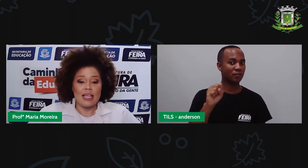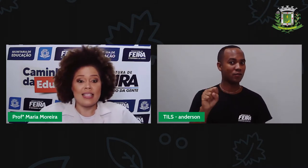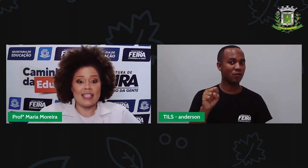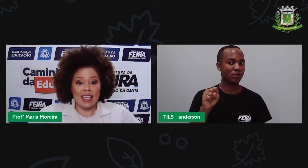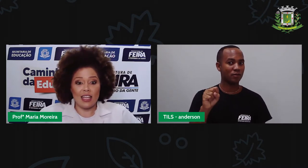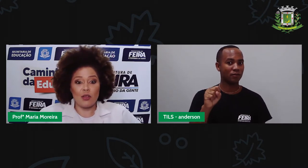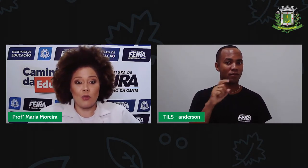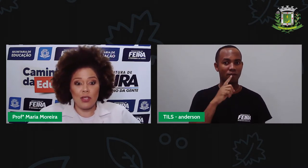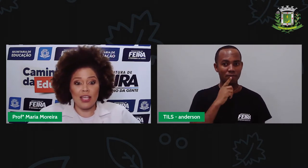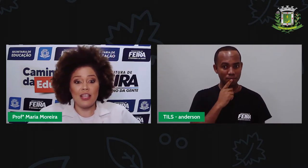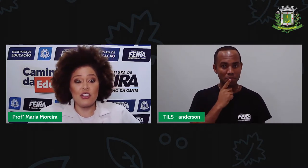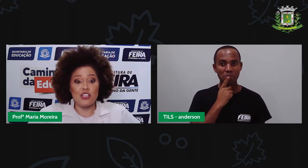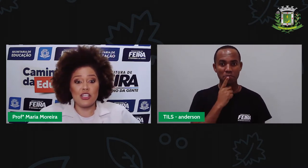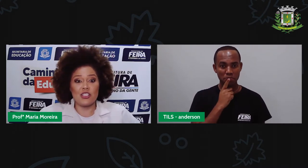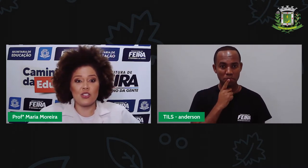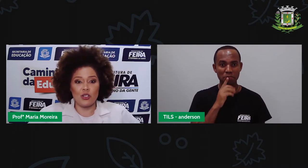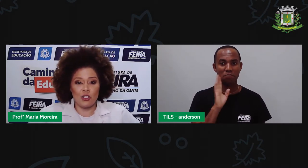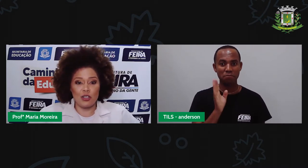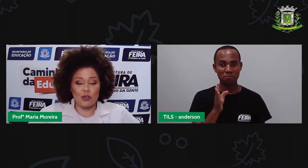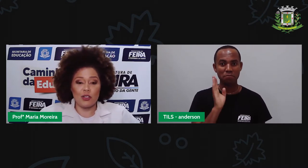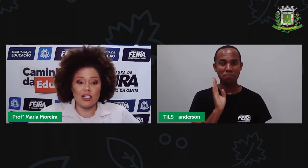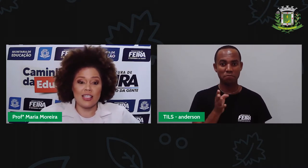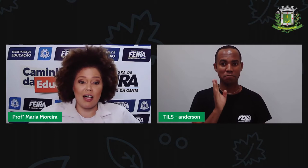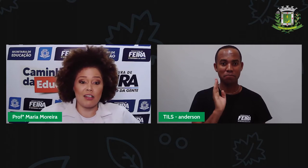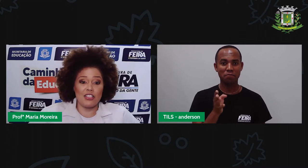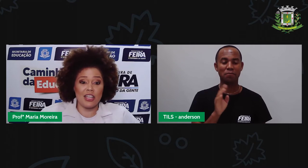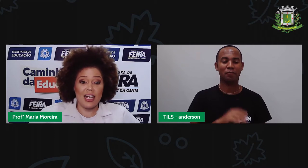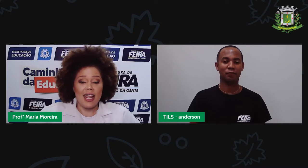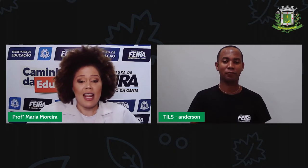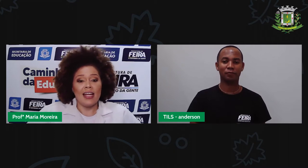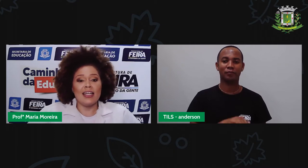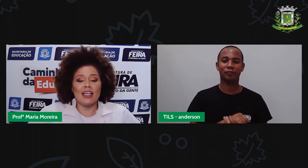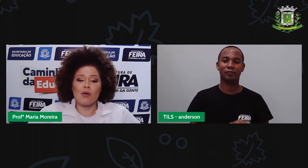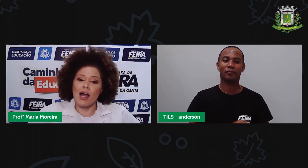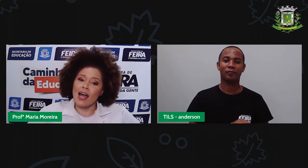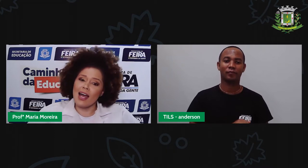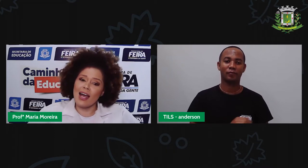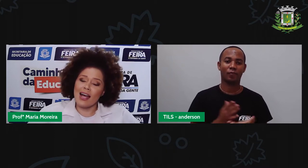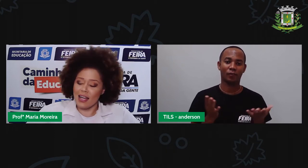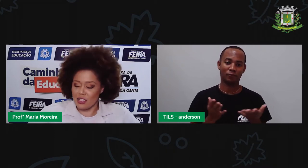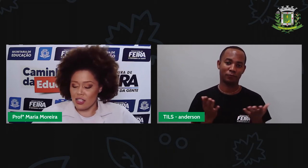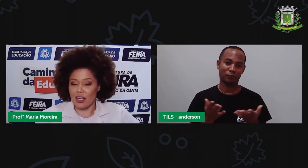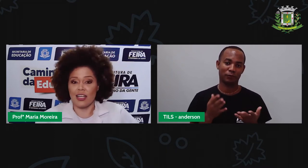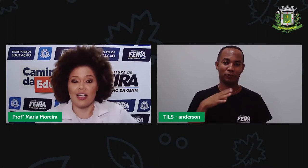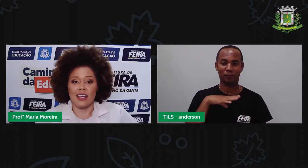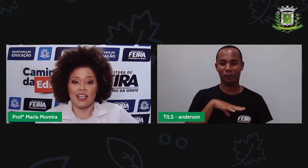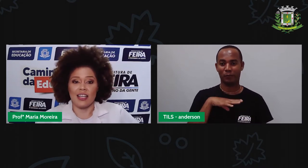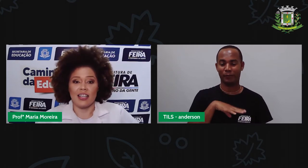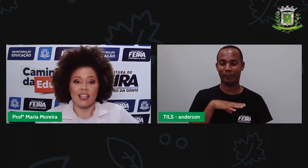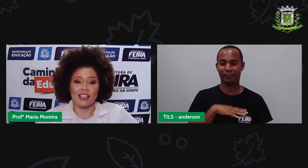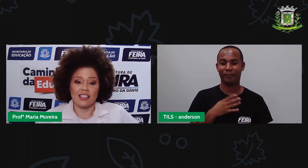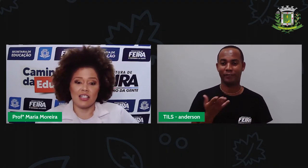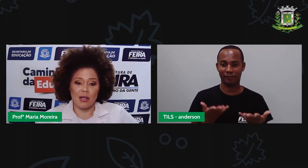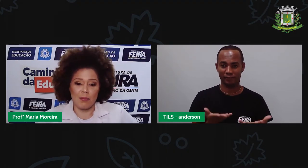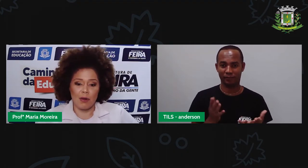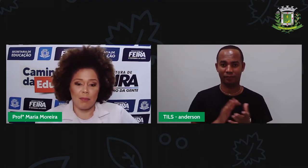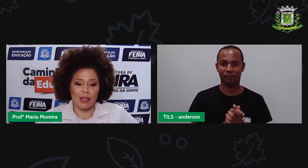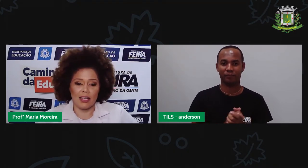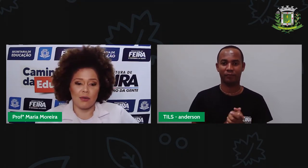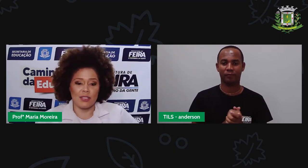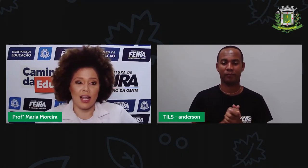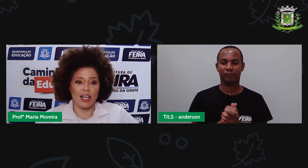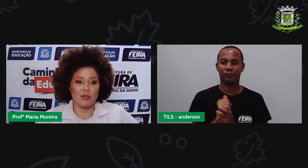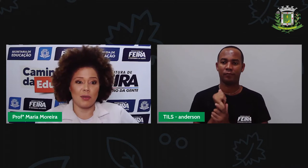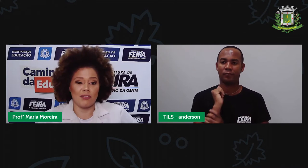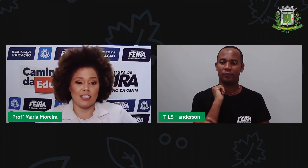som 118 nossa aula de linguagem Deixa